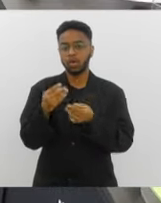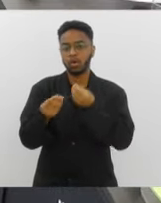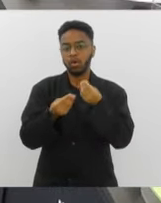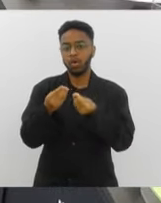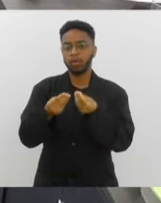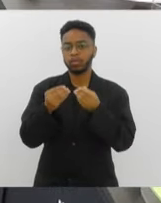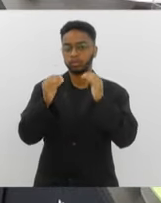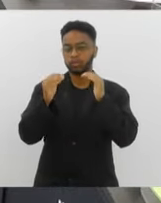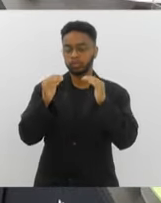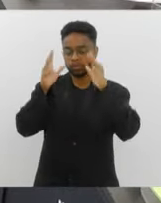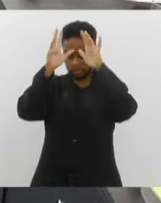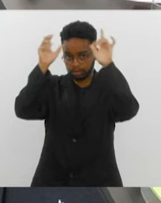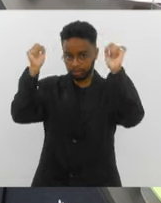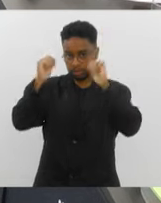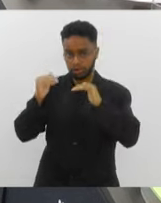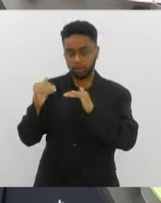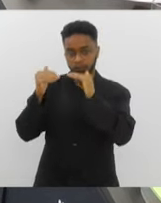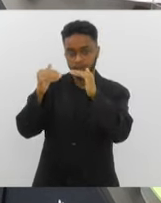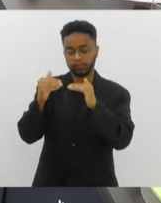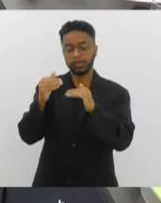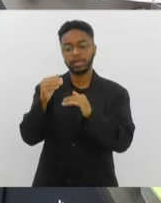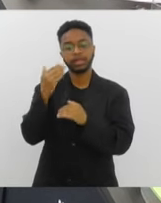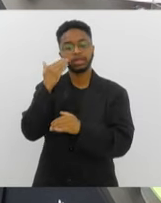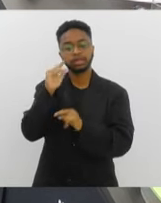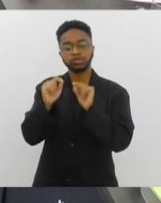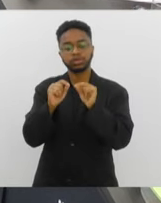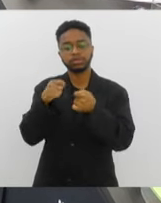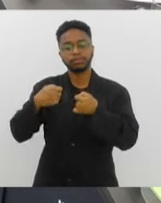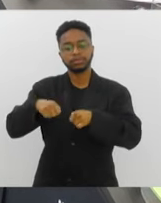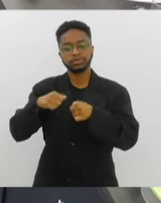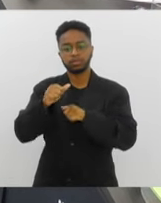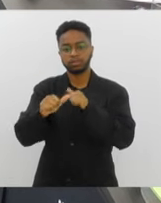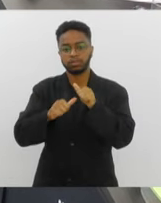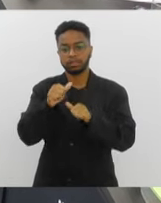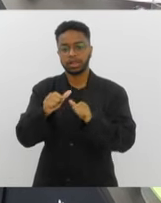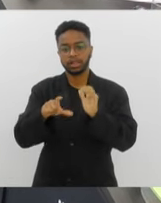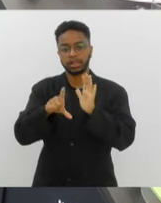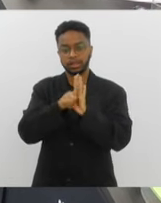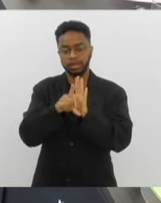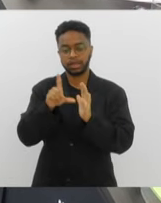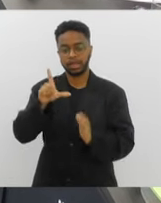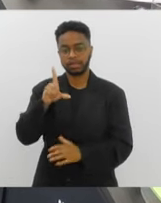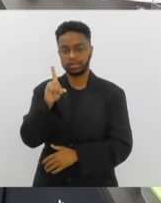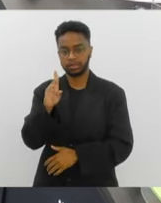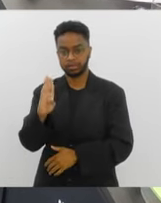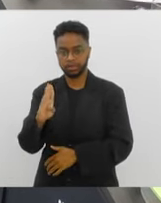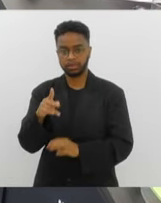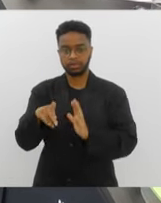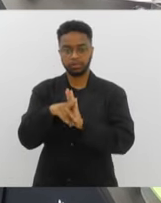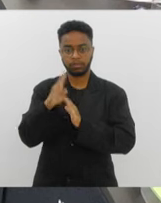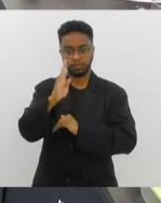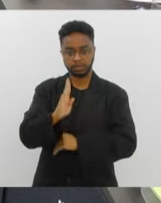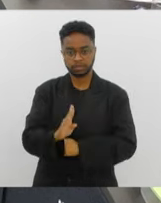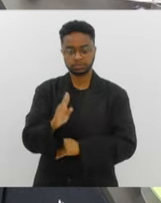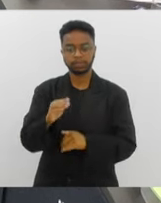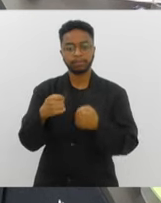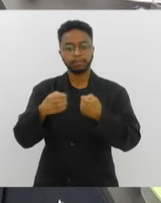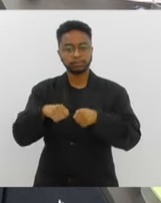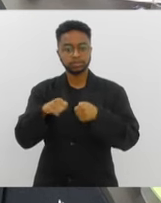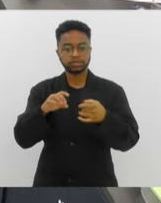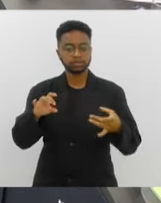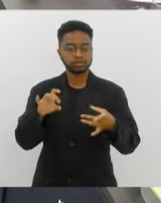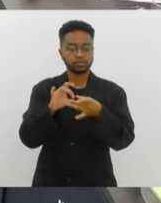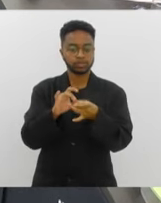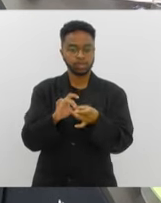feito é de que precisaria transformar a Lei de Diretrizes e Bases da Educação Nacional para prever a inserção